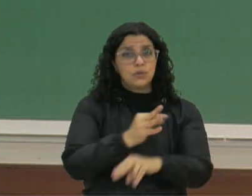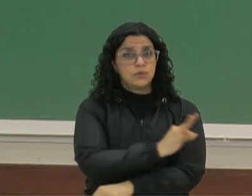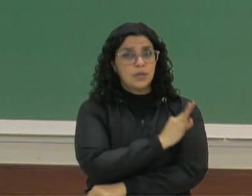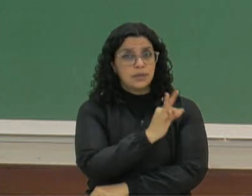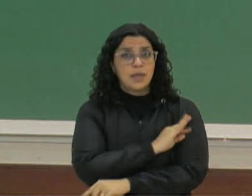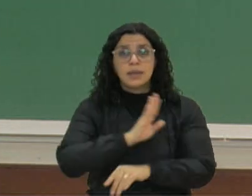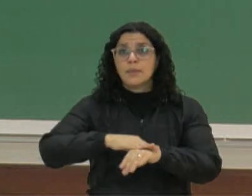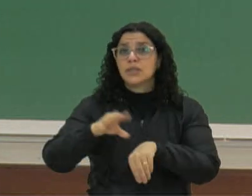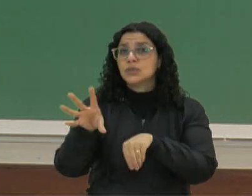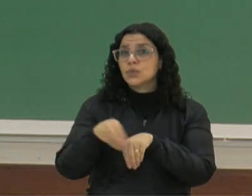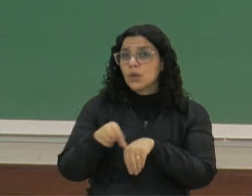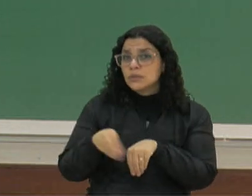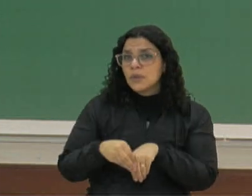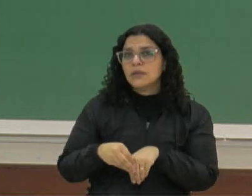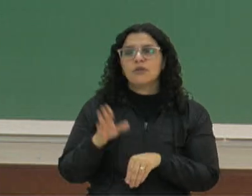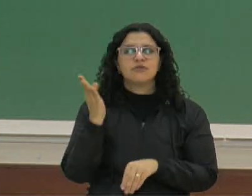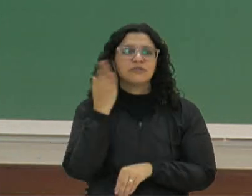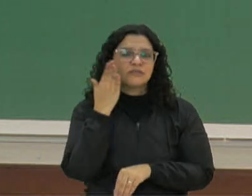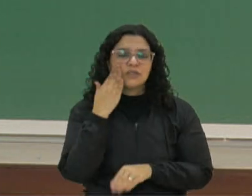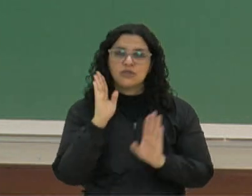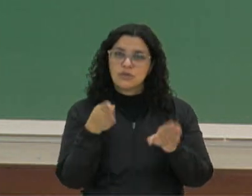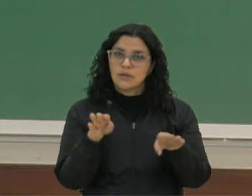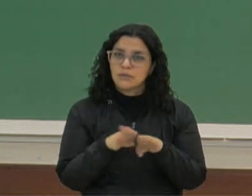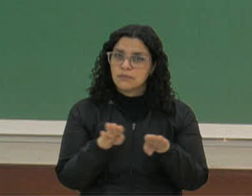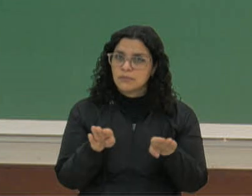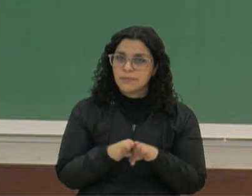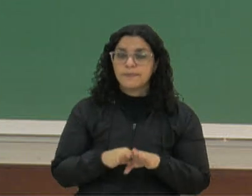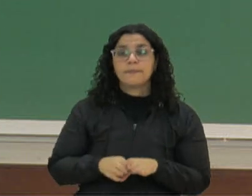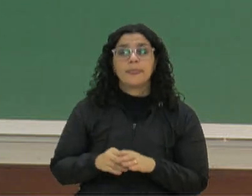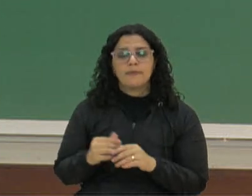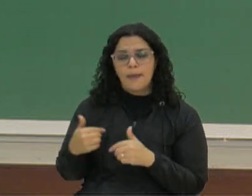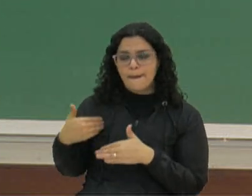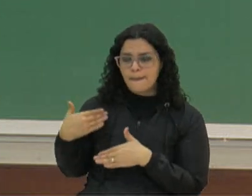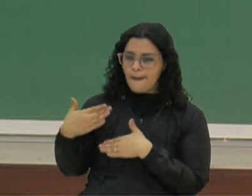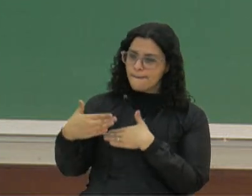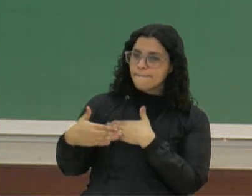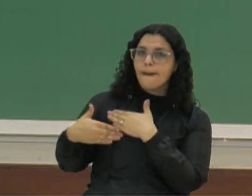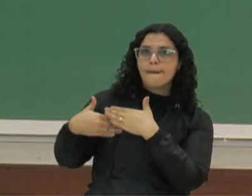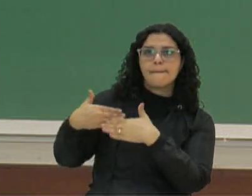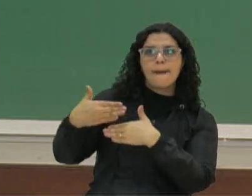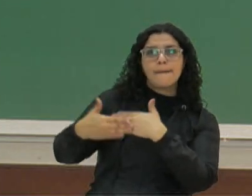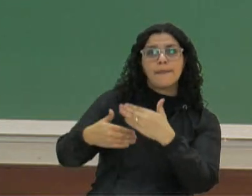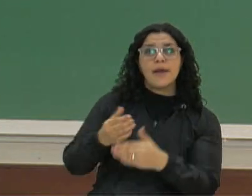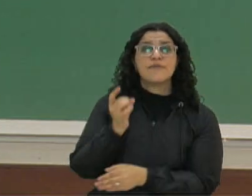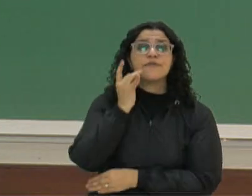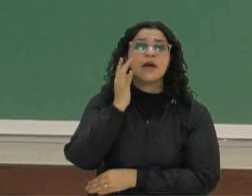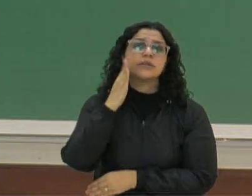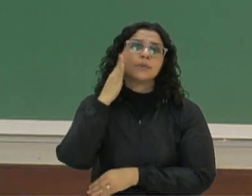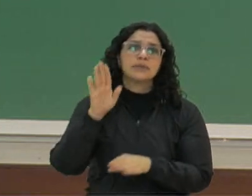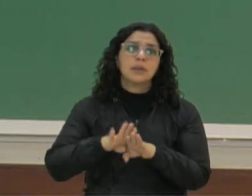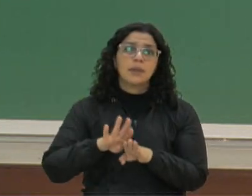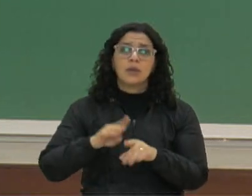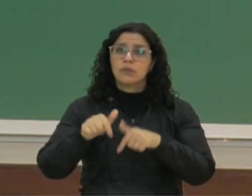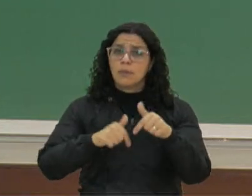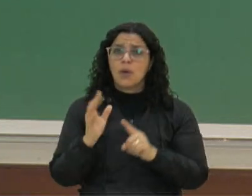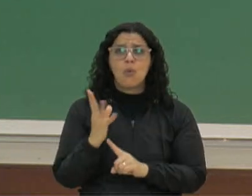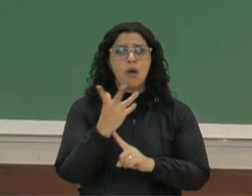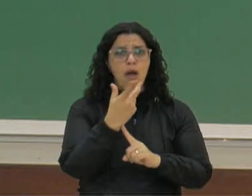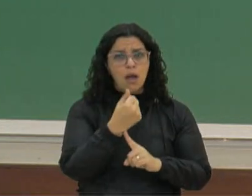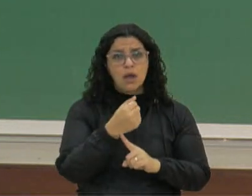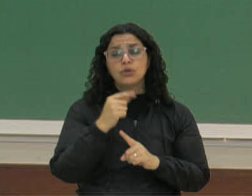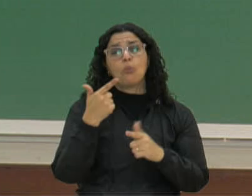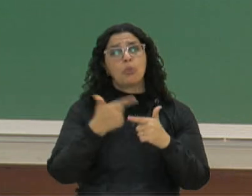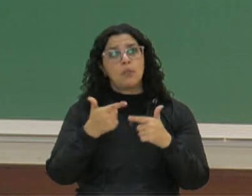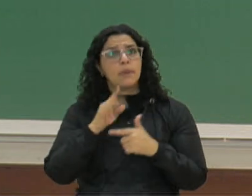o conhecimento adquirido, né? Ela vai aperfeiçoar ou facilitar um trabalho. Pode ser um trabalho artístico, pode ser a resolução